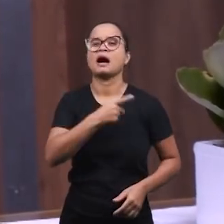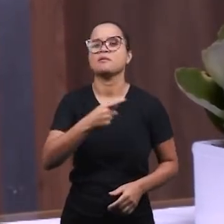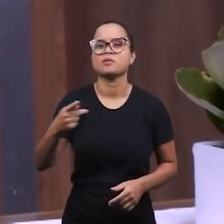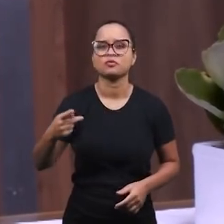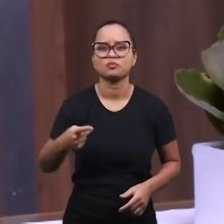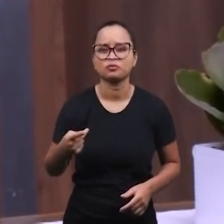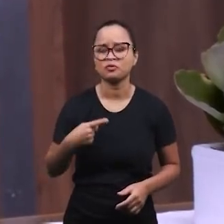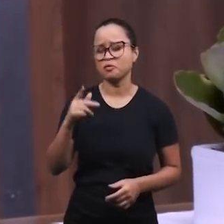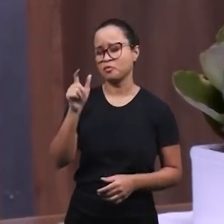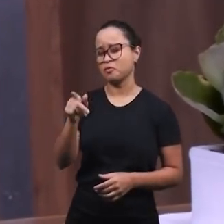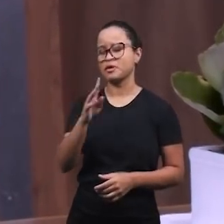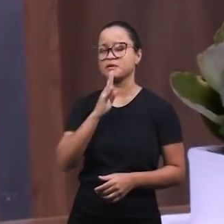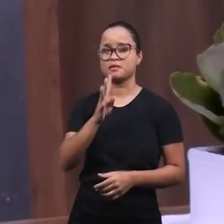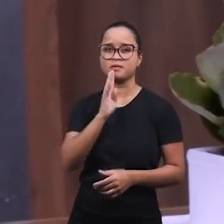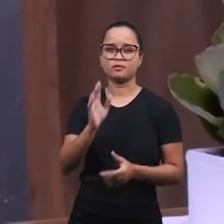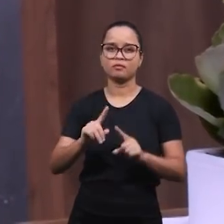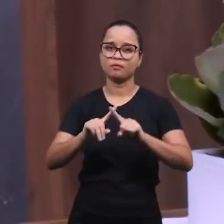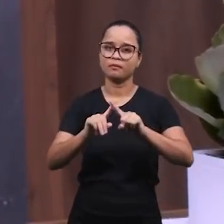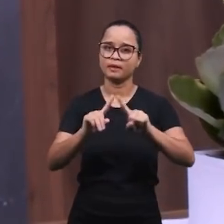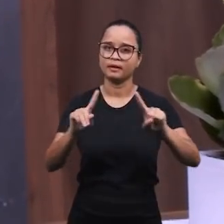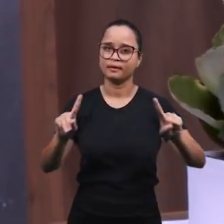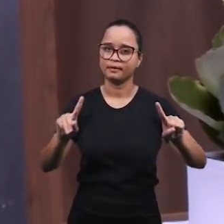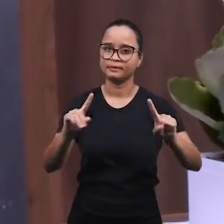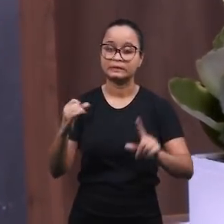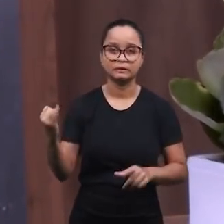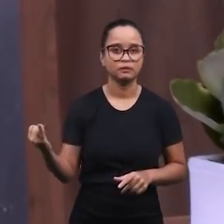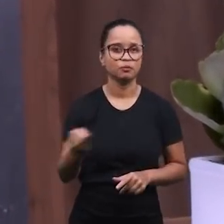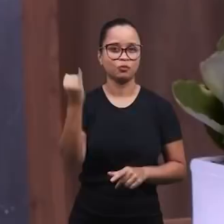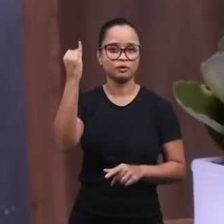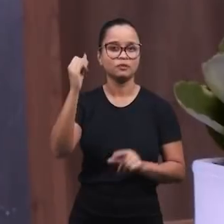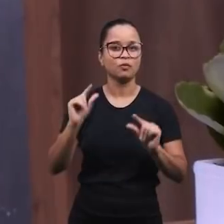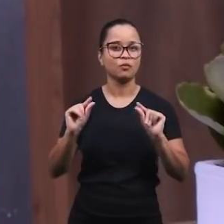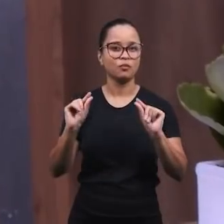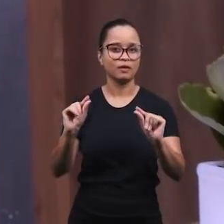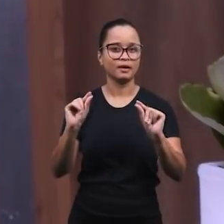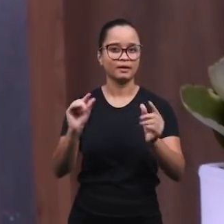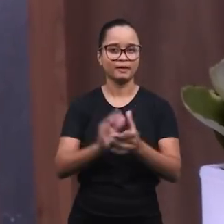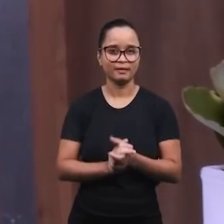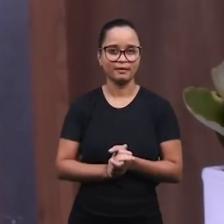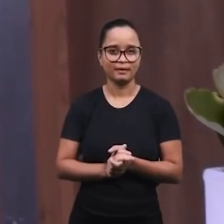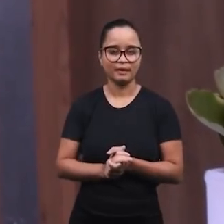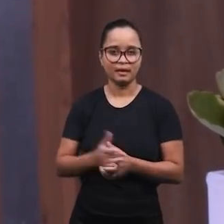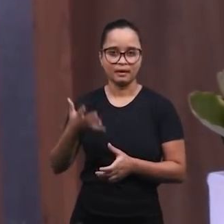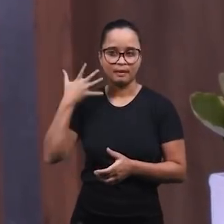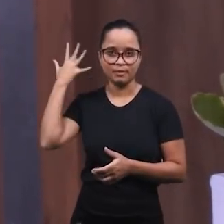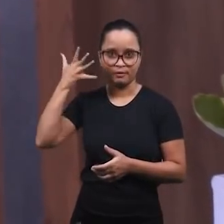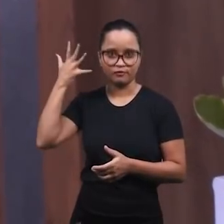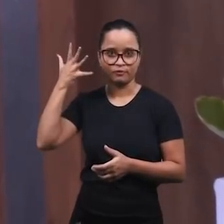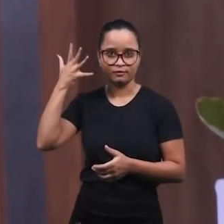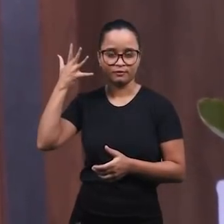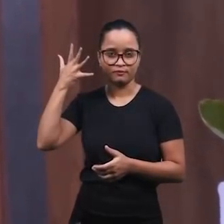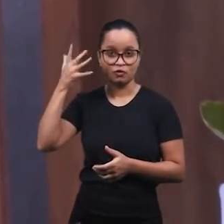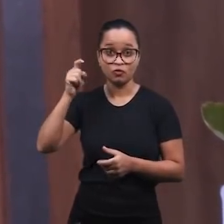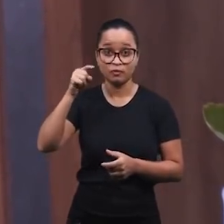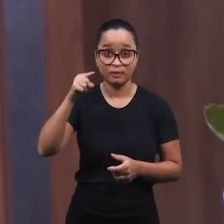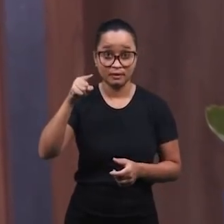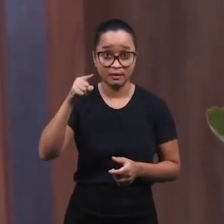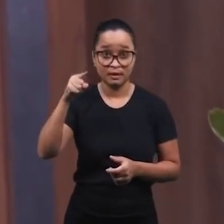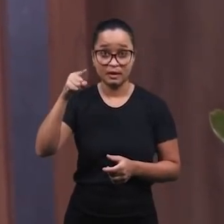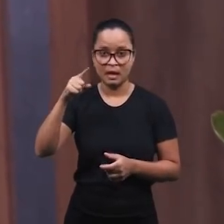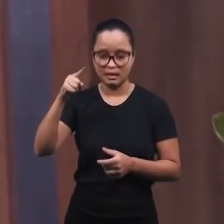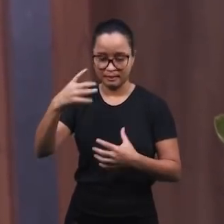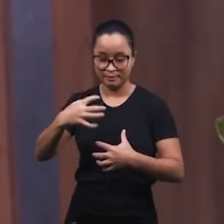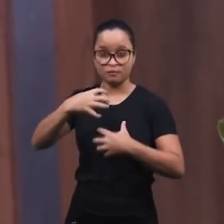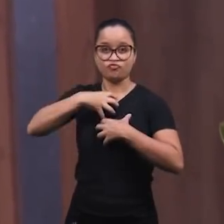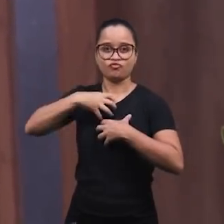aquele pastor é o pastor fulano de tal, mas o importante é que a mensagem, a voz que se faz ouvir, aquilo